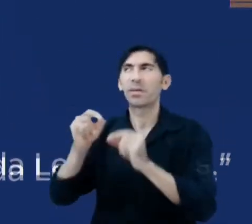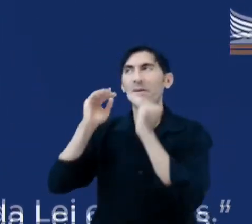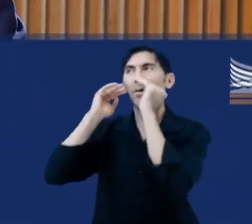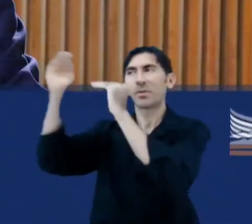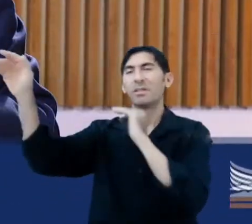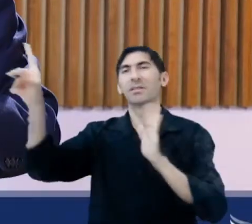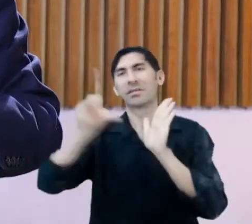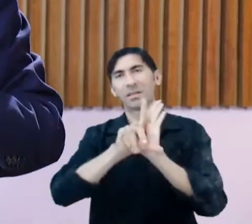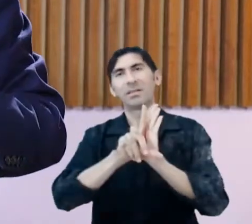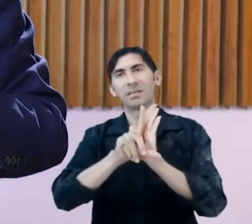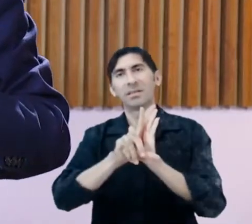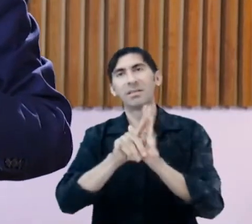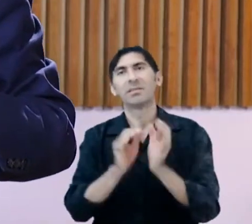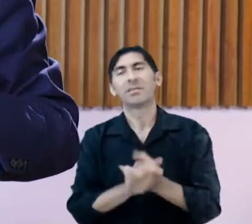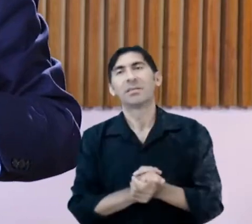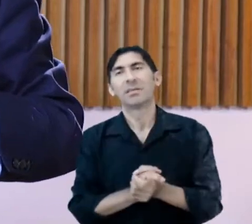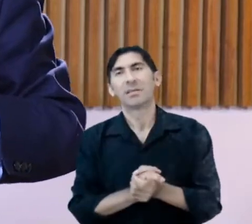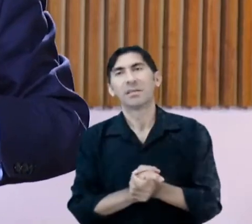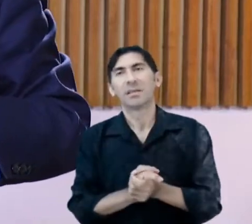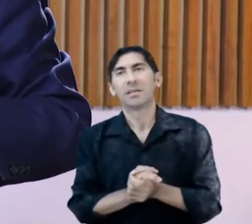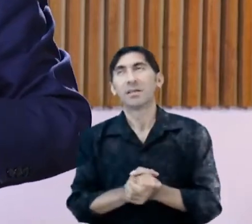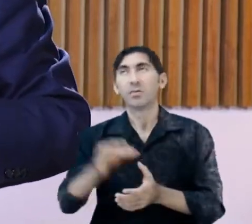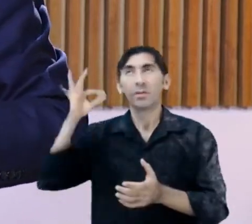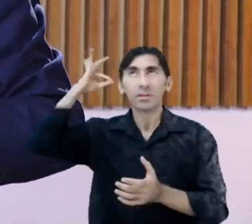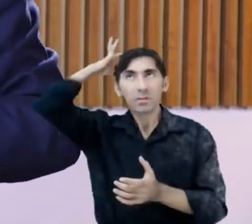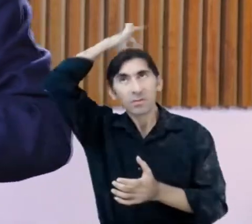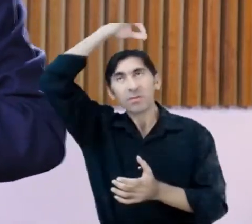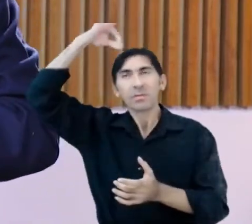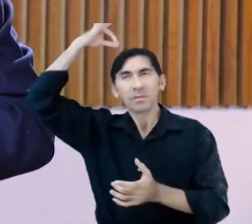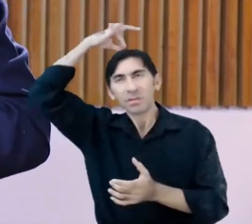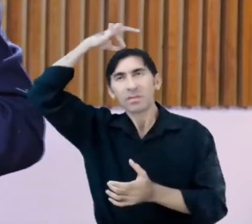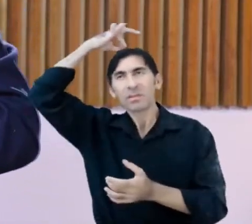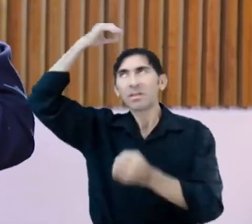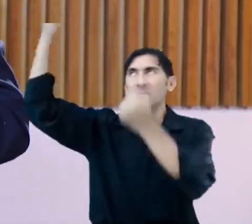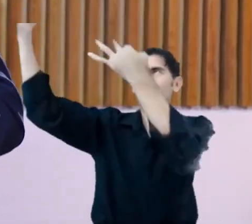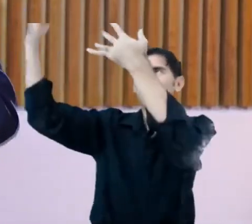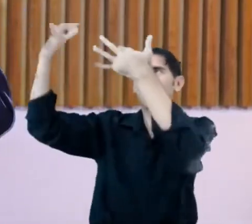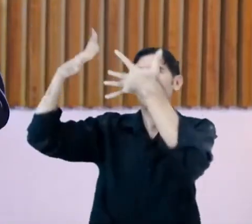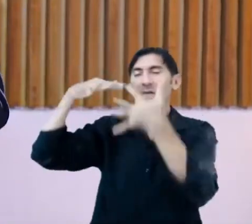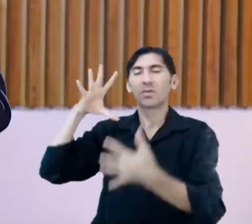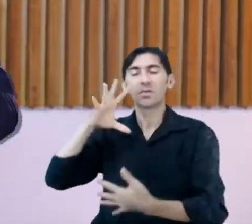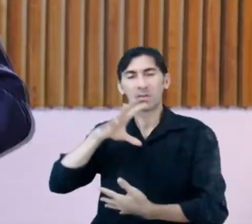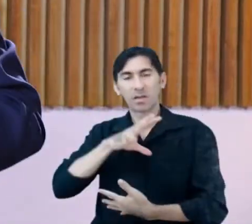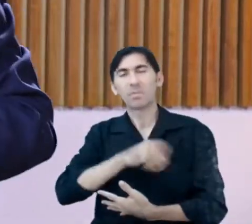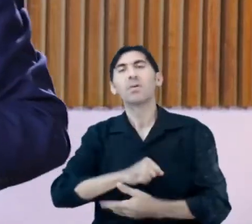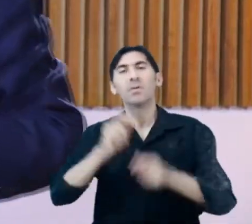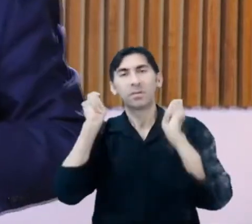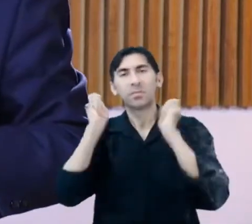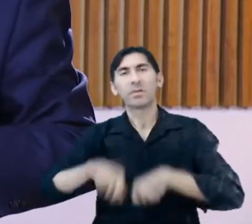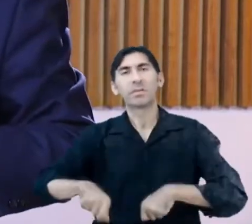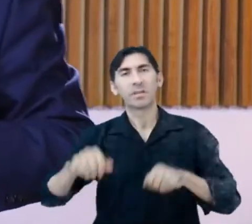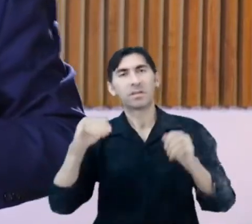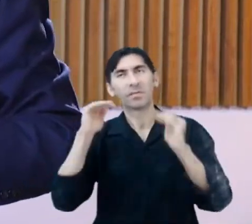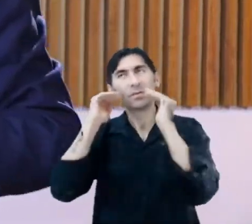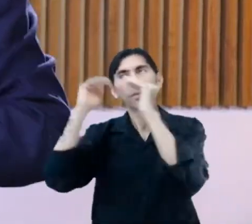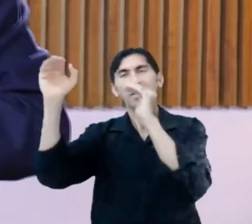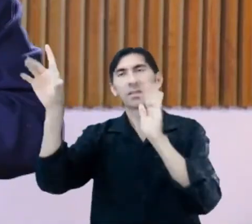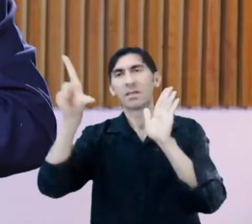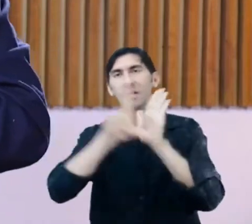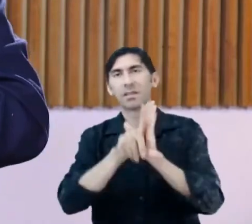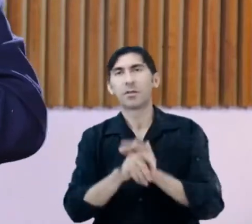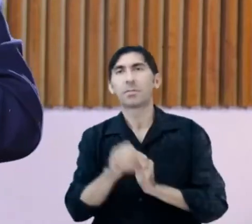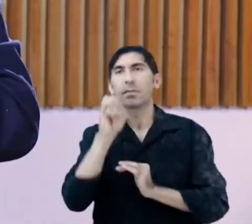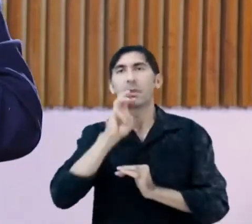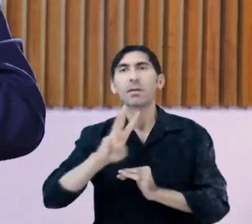permitimos que o Espírito Santo derrame o seu amor em nosso coração. Agora um texto inspirado, da inspiração recente, diz